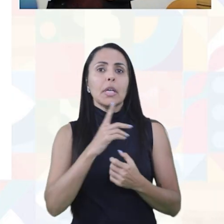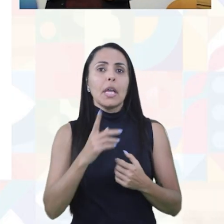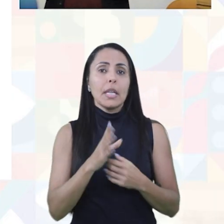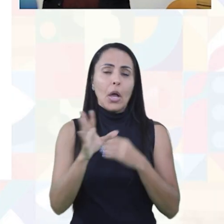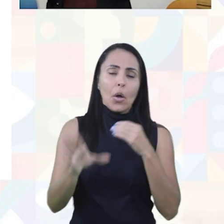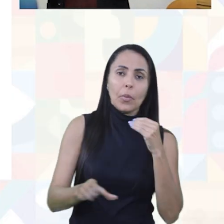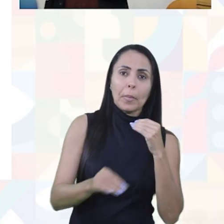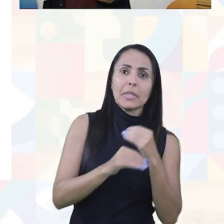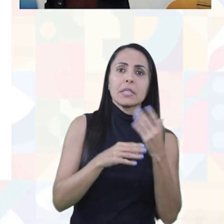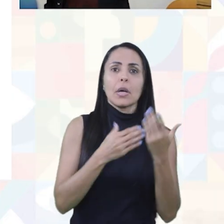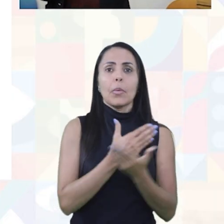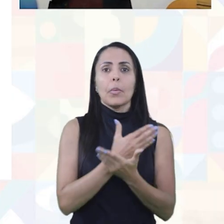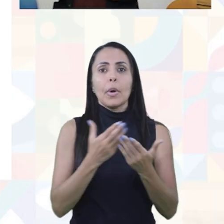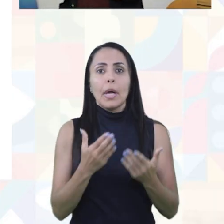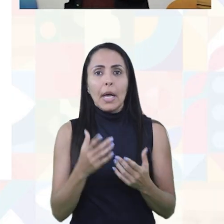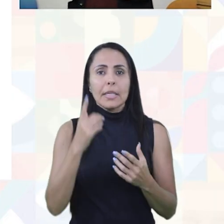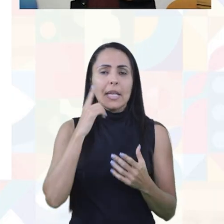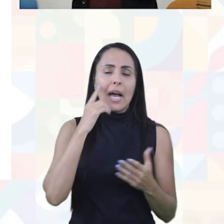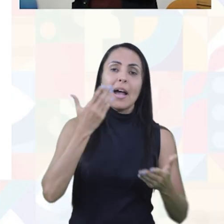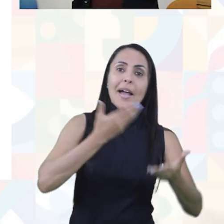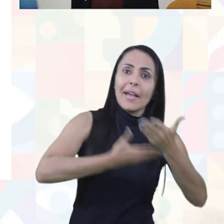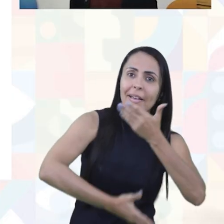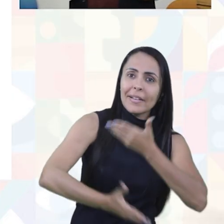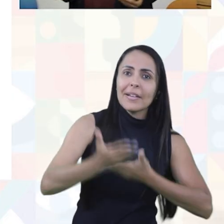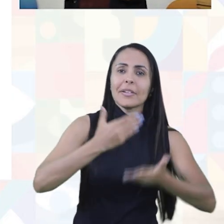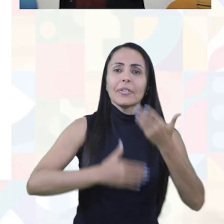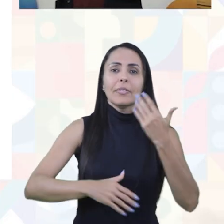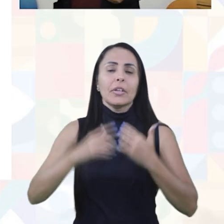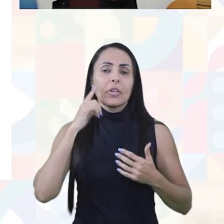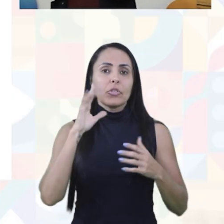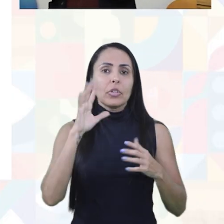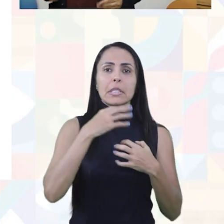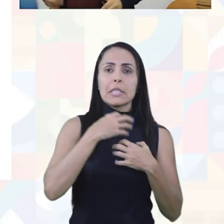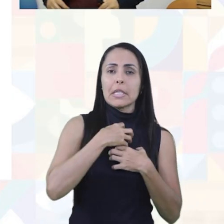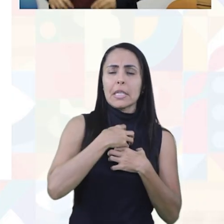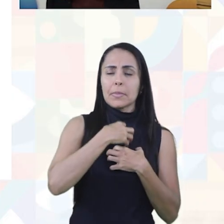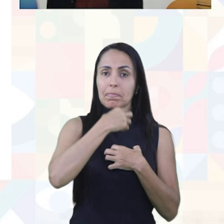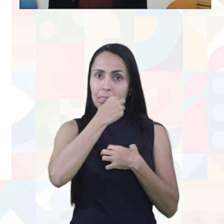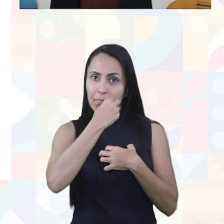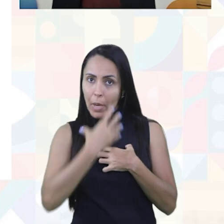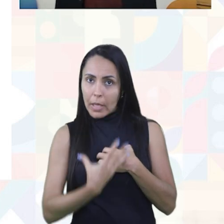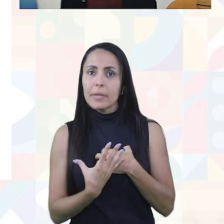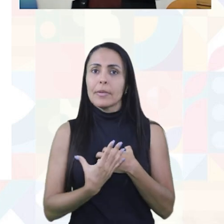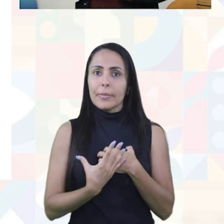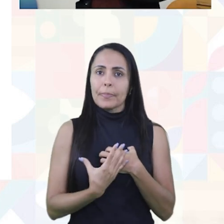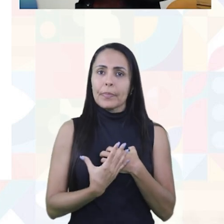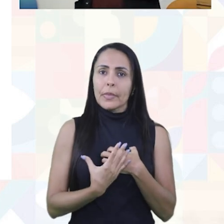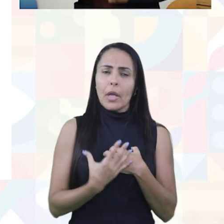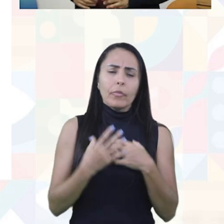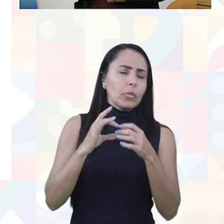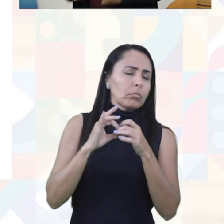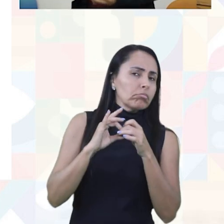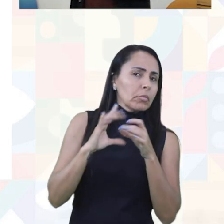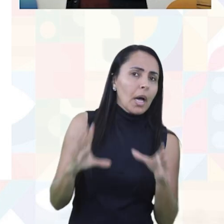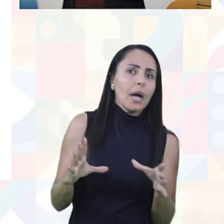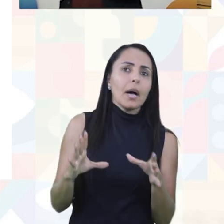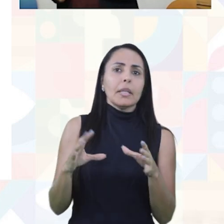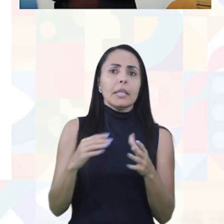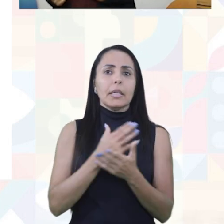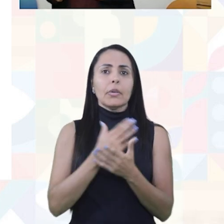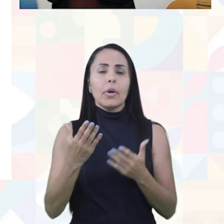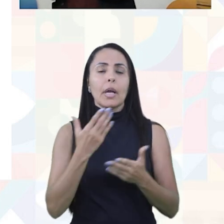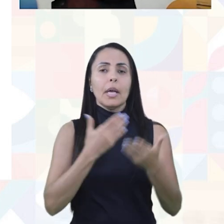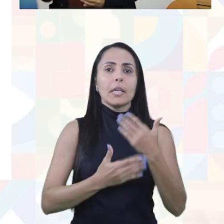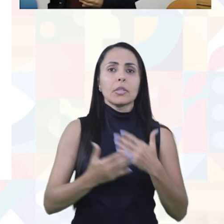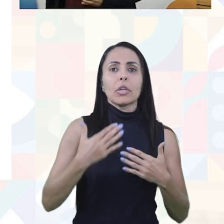essa compensação, é essa relação que faz com que a gente sinta-se bem. Né? Sinta-se à vontade com relação àquilo que a gente